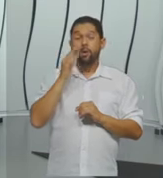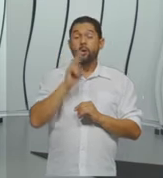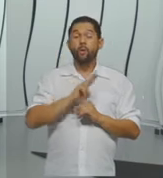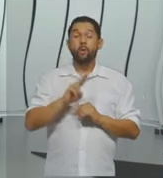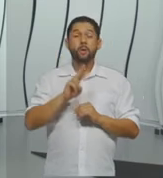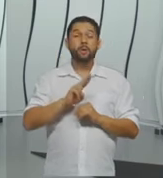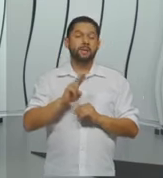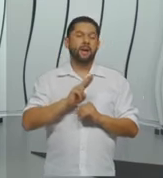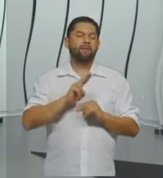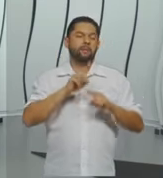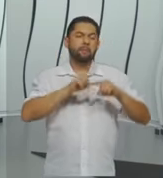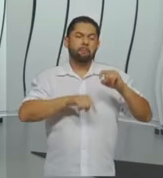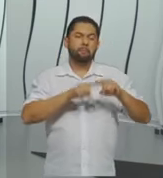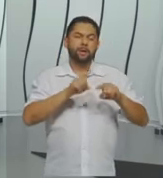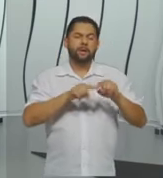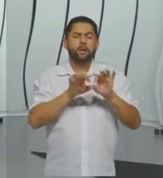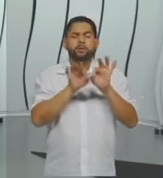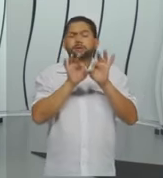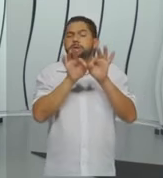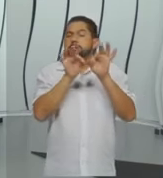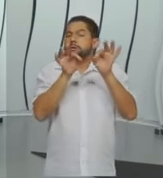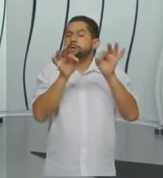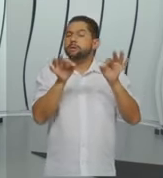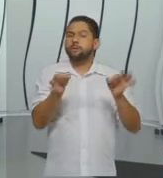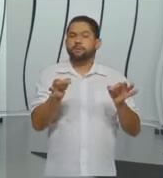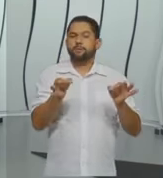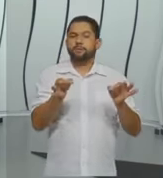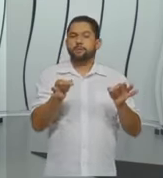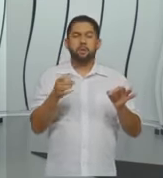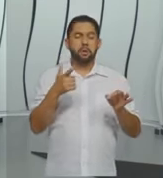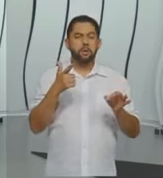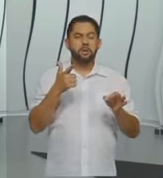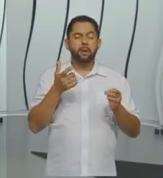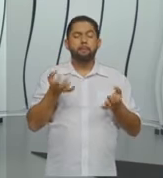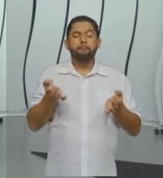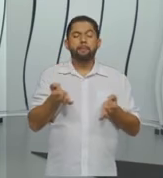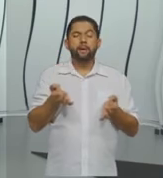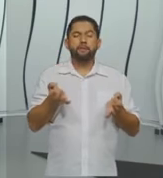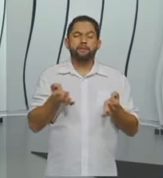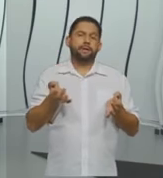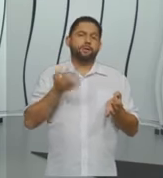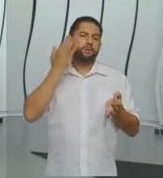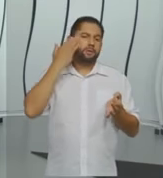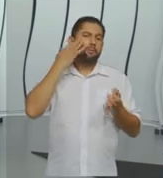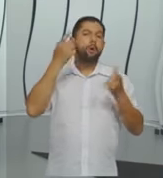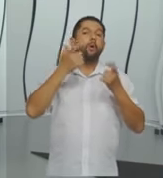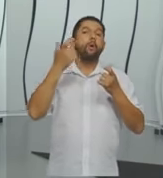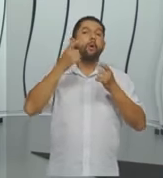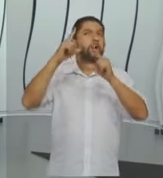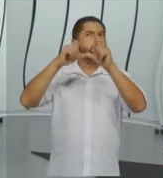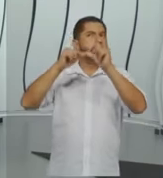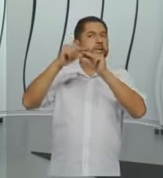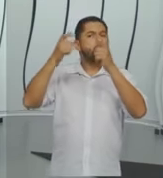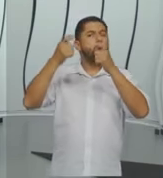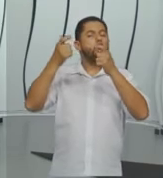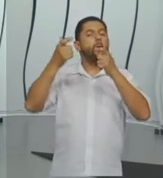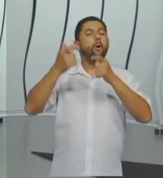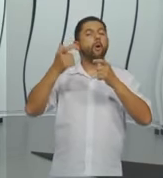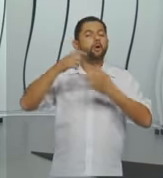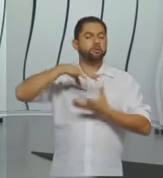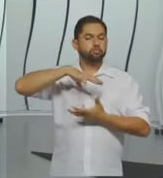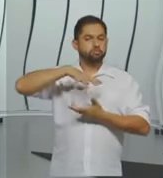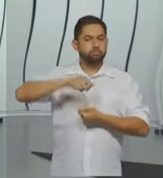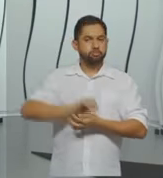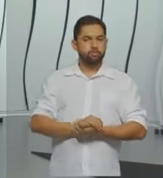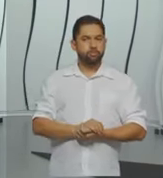bem rudimentares. Então não havia uma grande precisão das medidas que eram feitas. Só que esse astrônomo